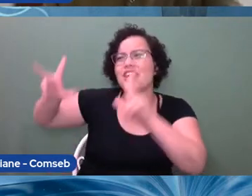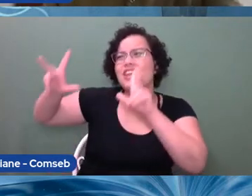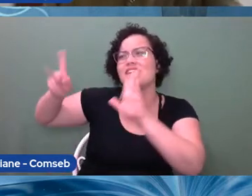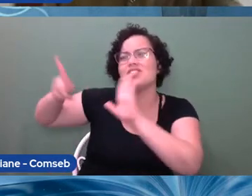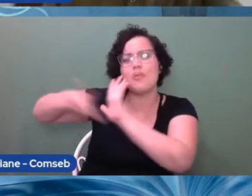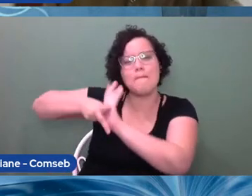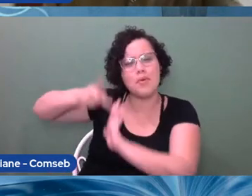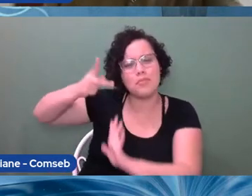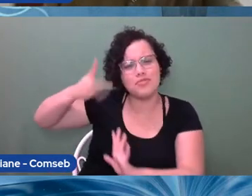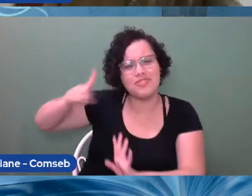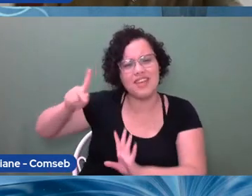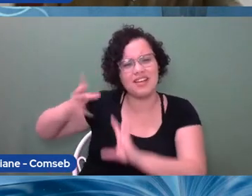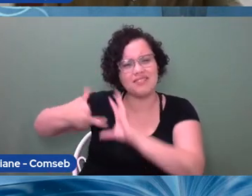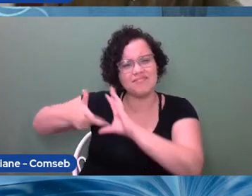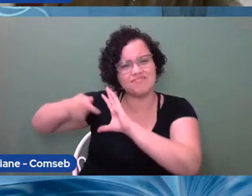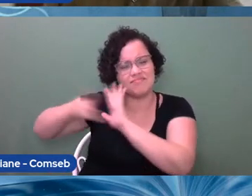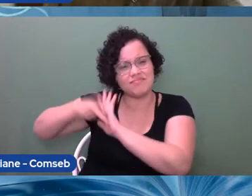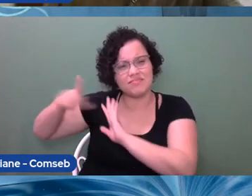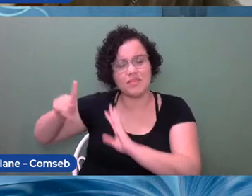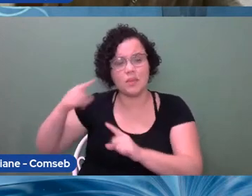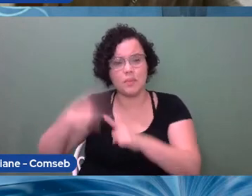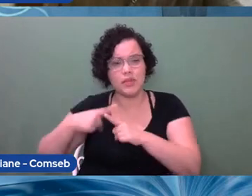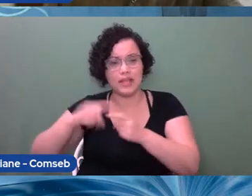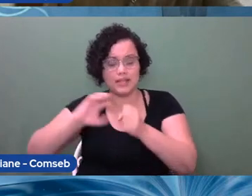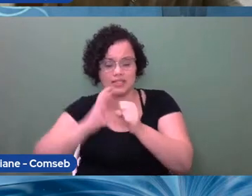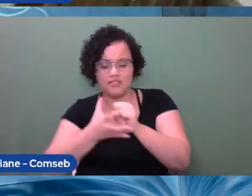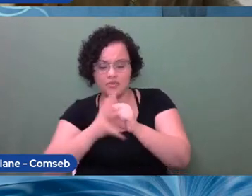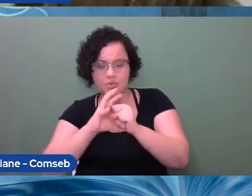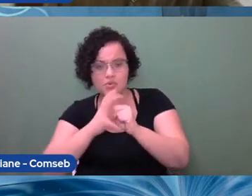diz assim, esse fluido universal,